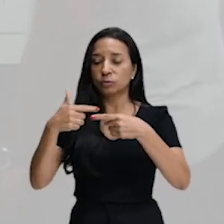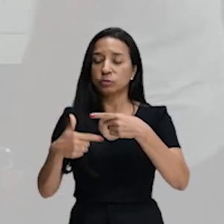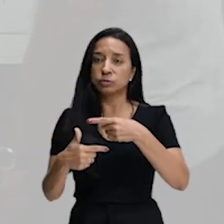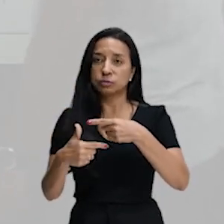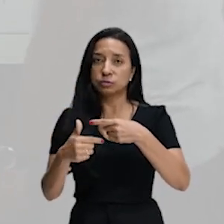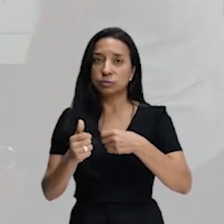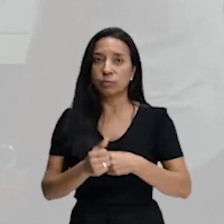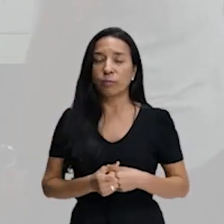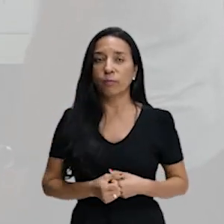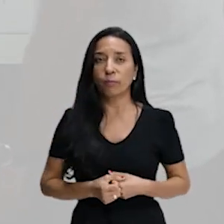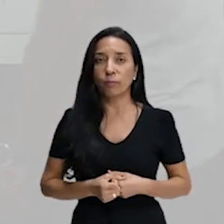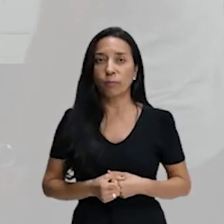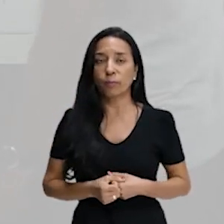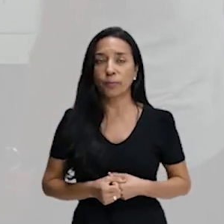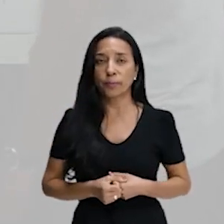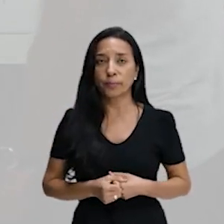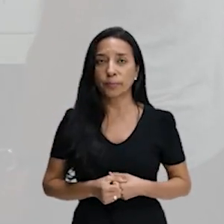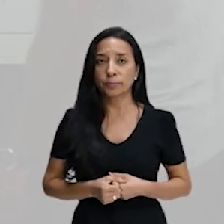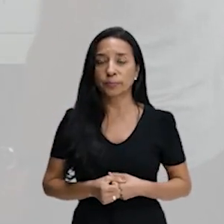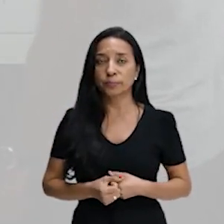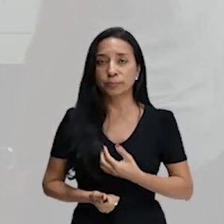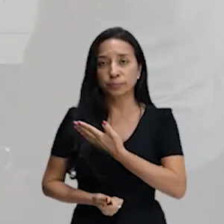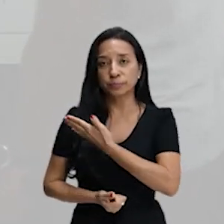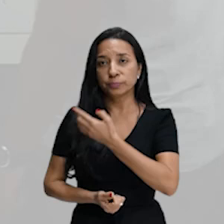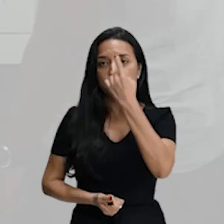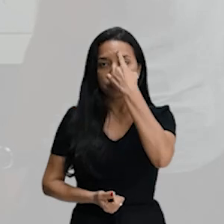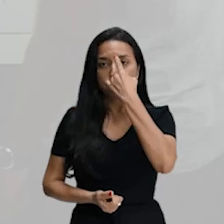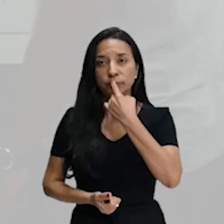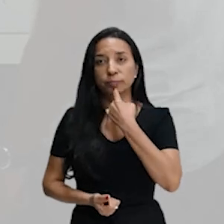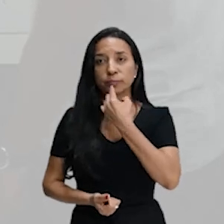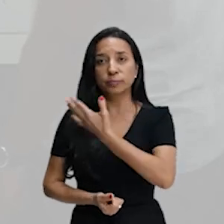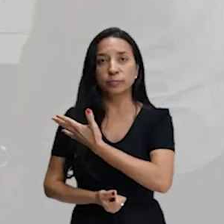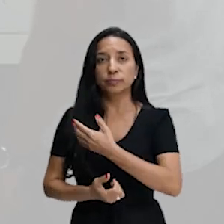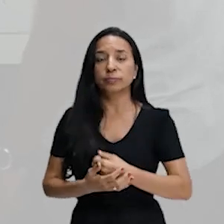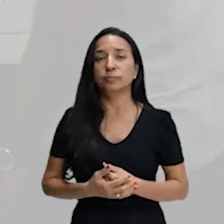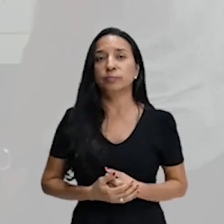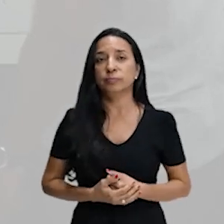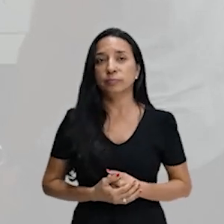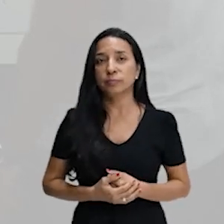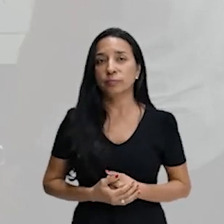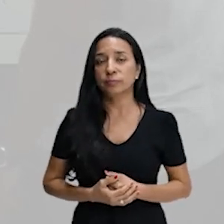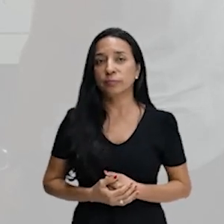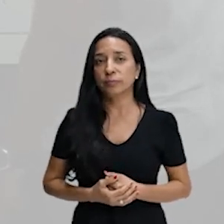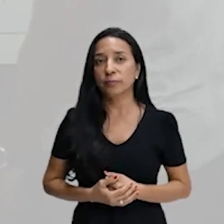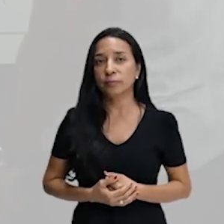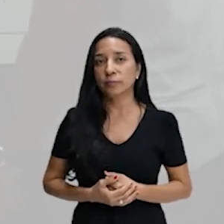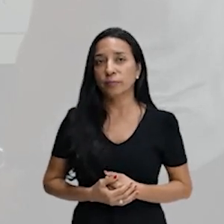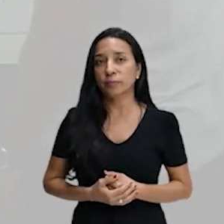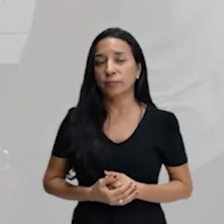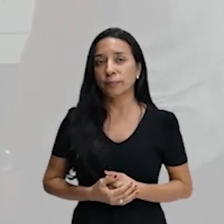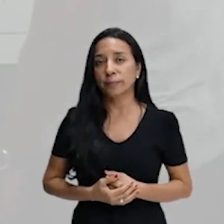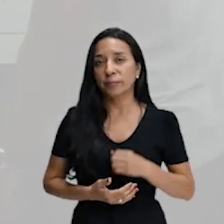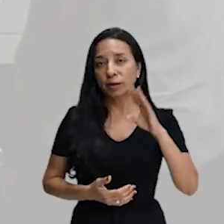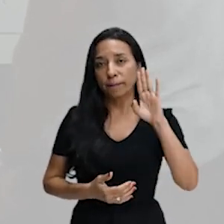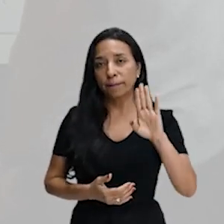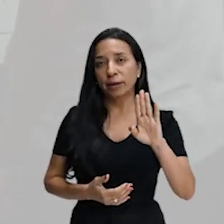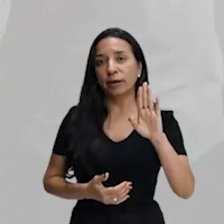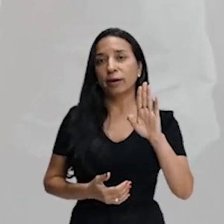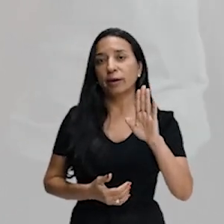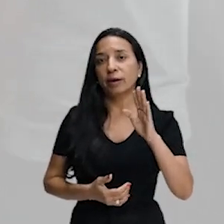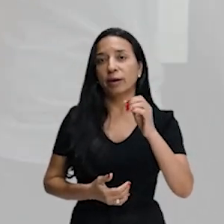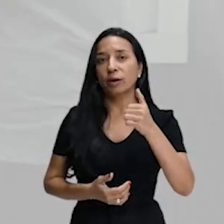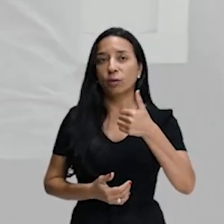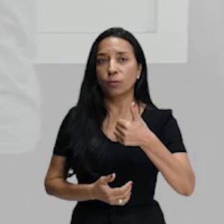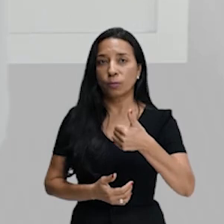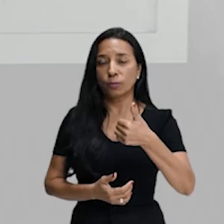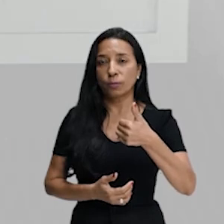ó, campo 1, campo 2, vai ser igual a